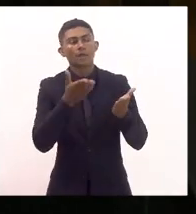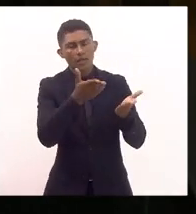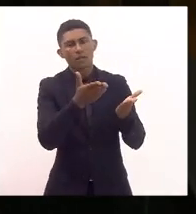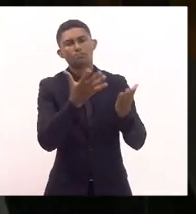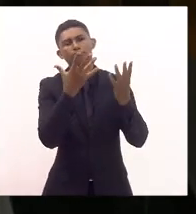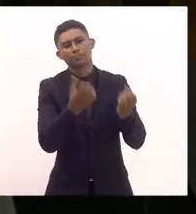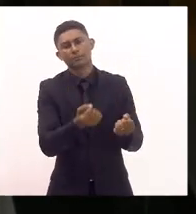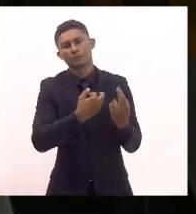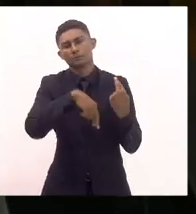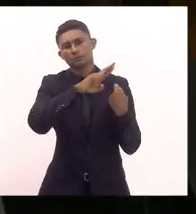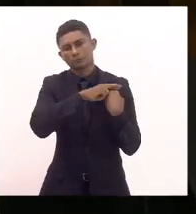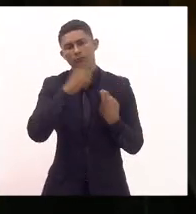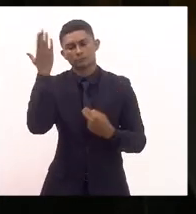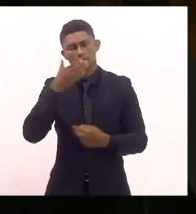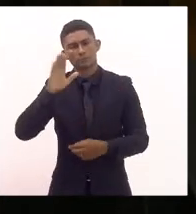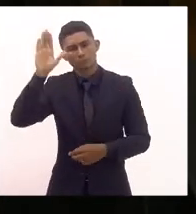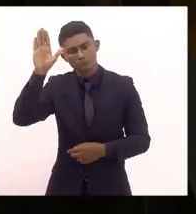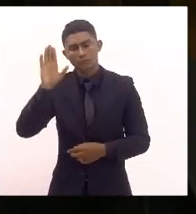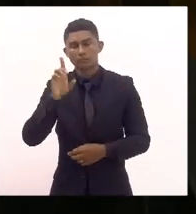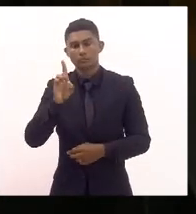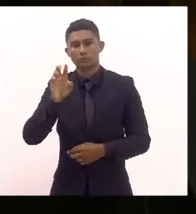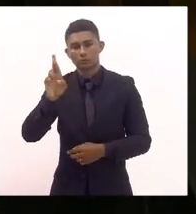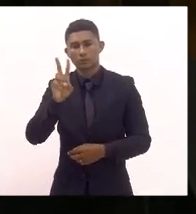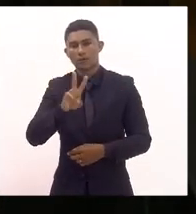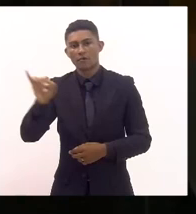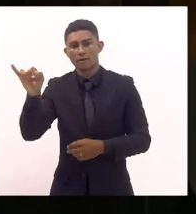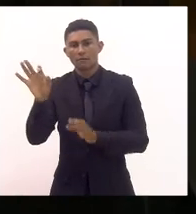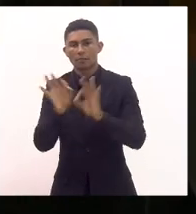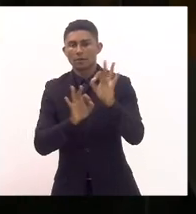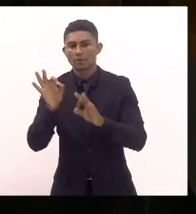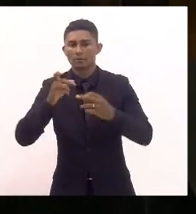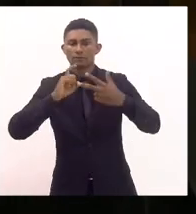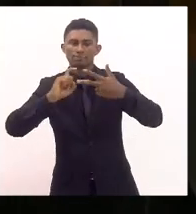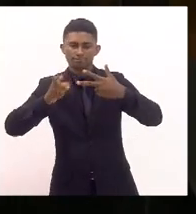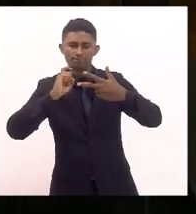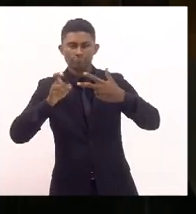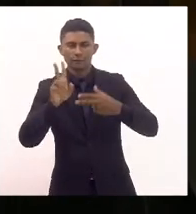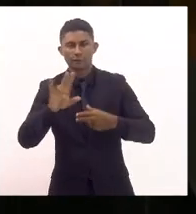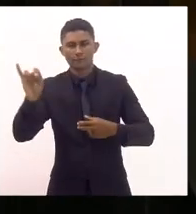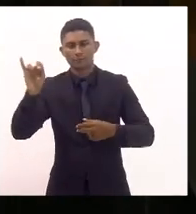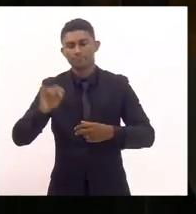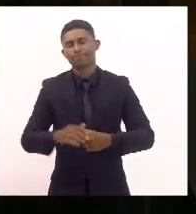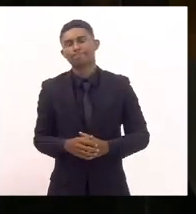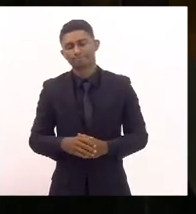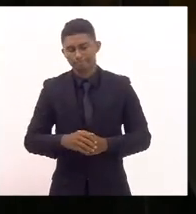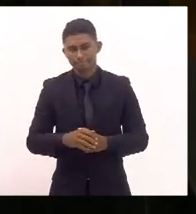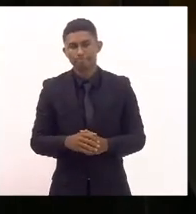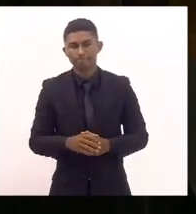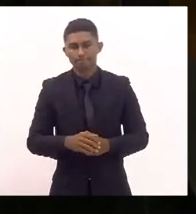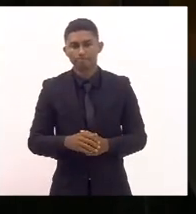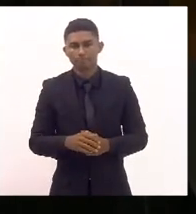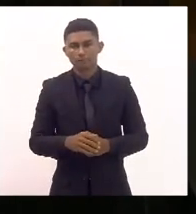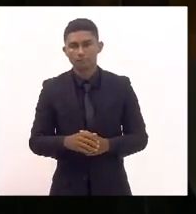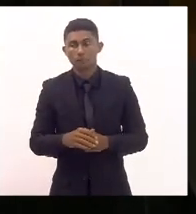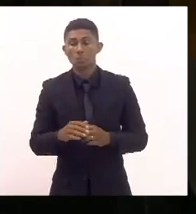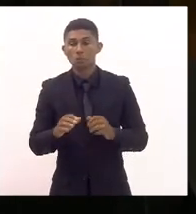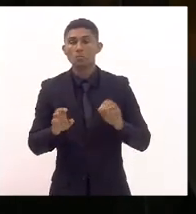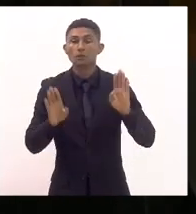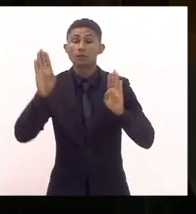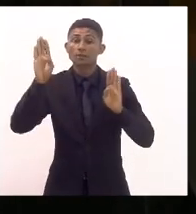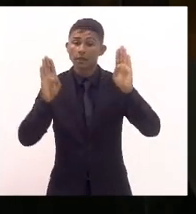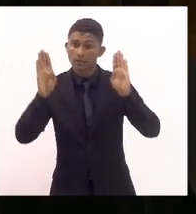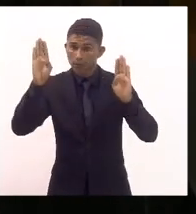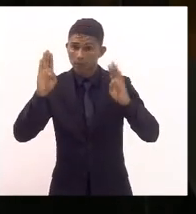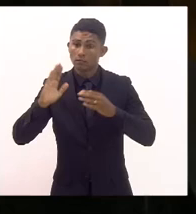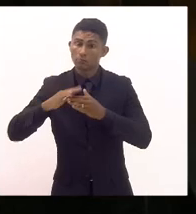comprometeu aqui o Dr iria fazer o projeto executivo o e licitar logo em